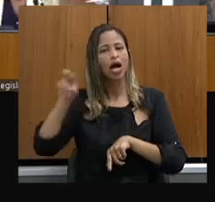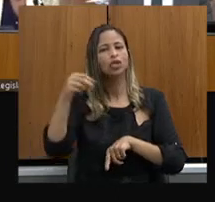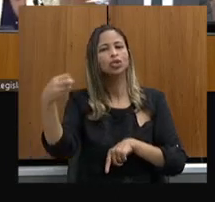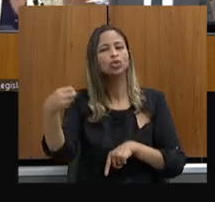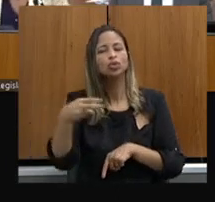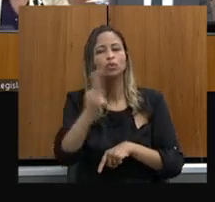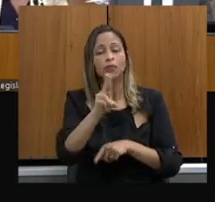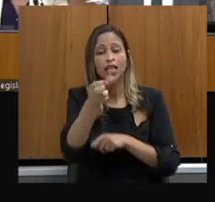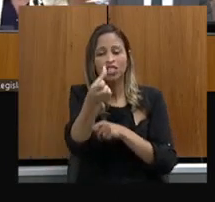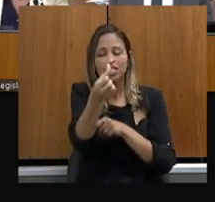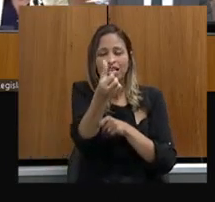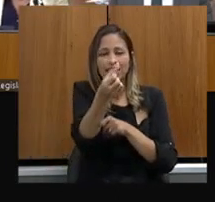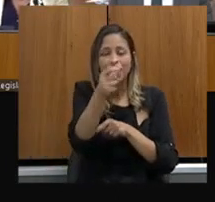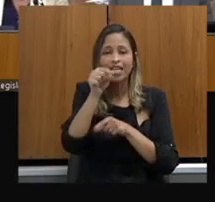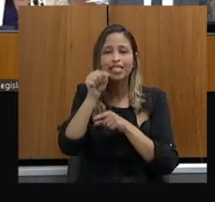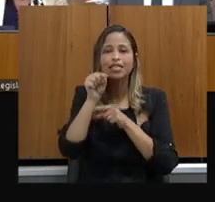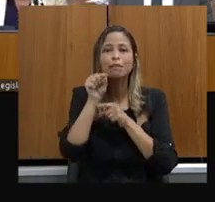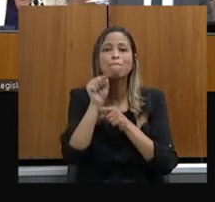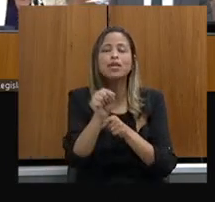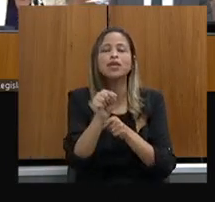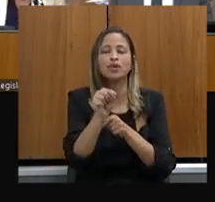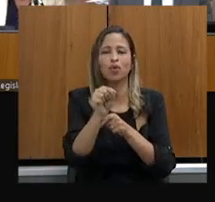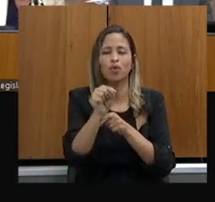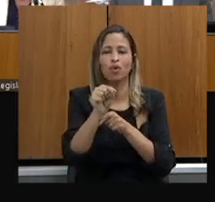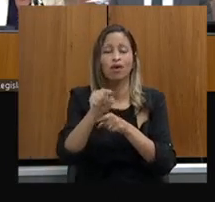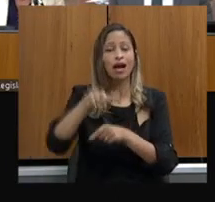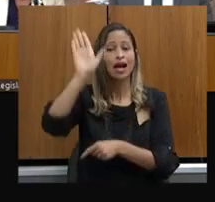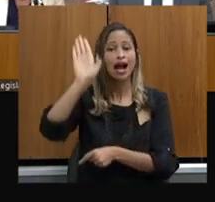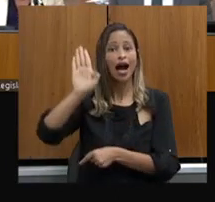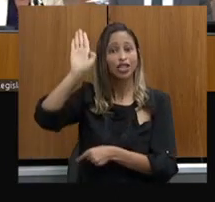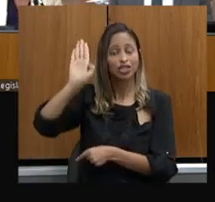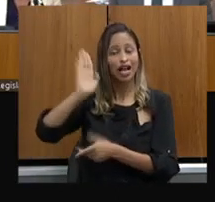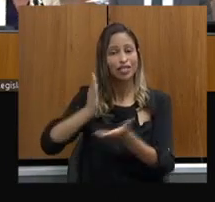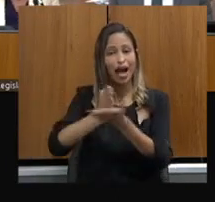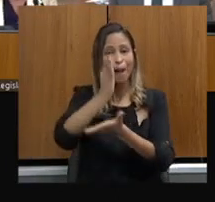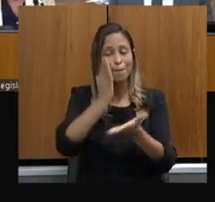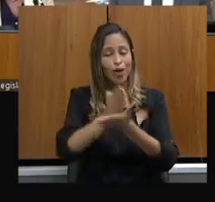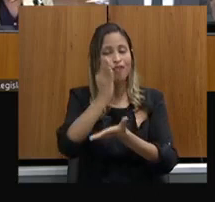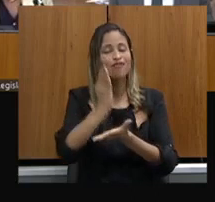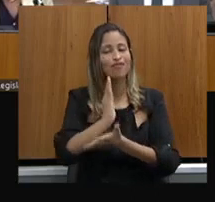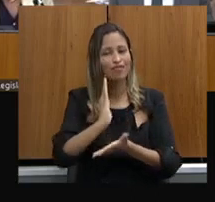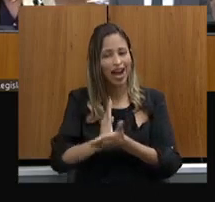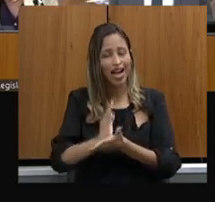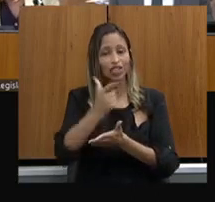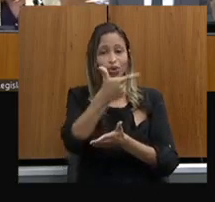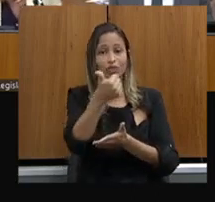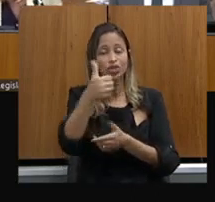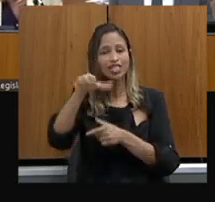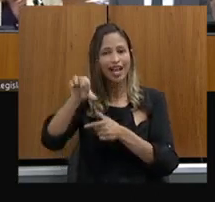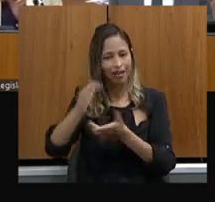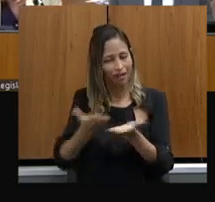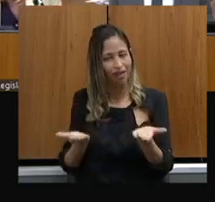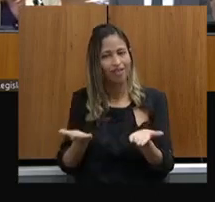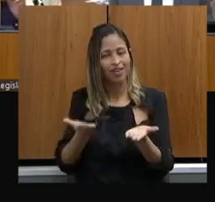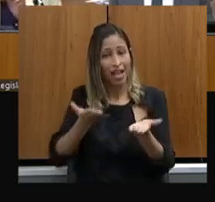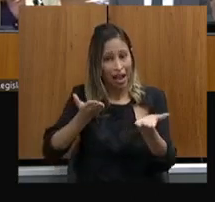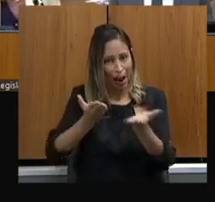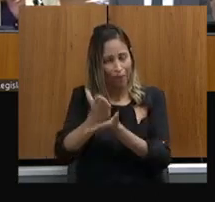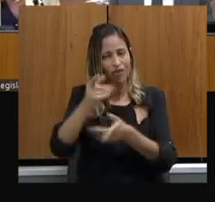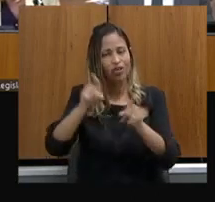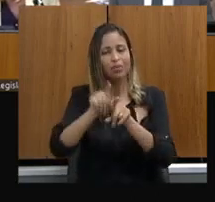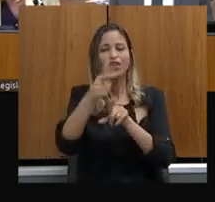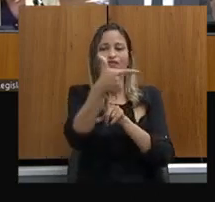de 16.594 candidatos aprovados em concursos públicos desde 2019 aprovamos